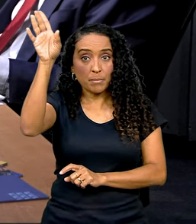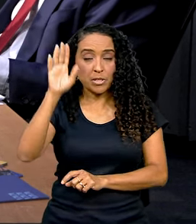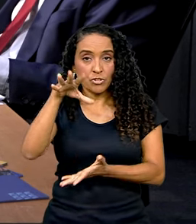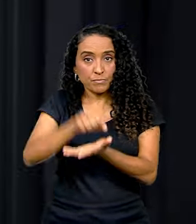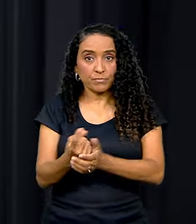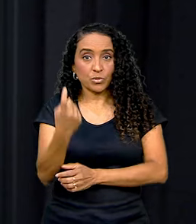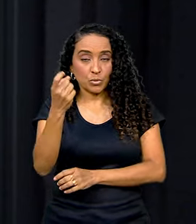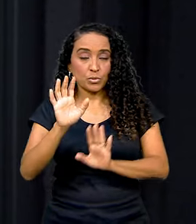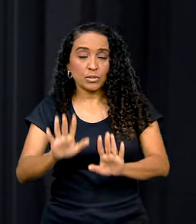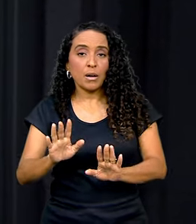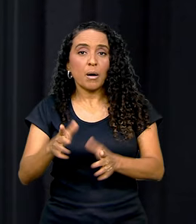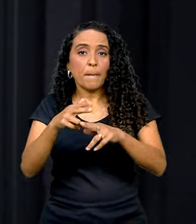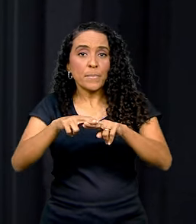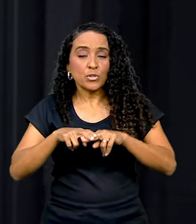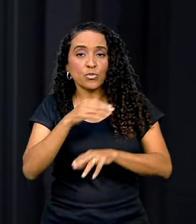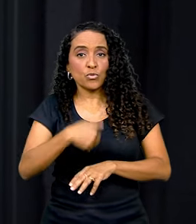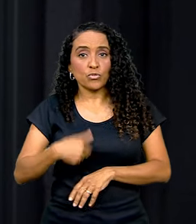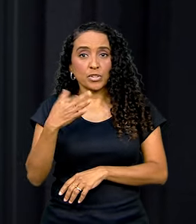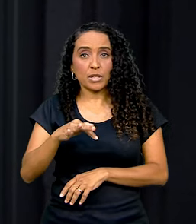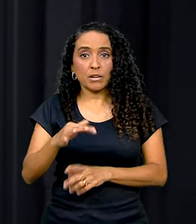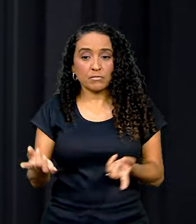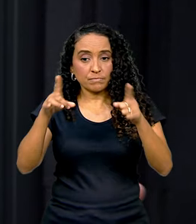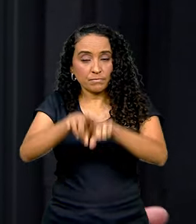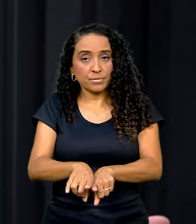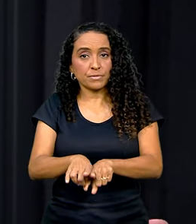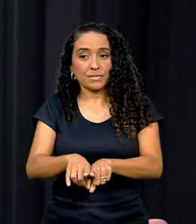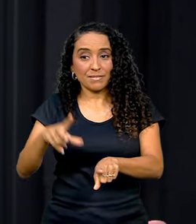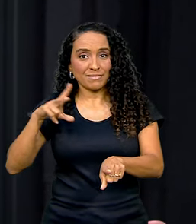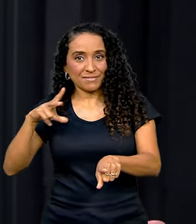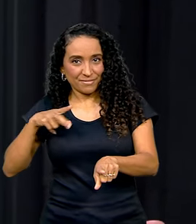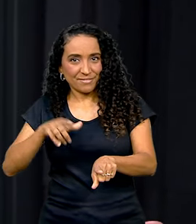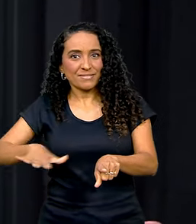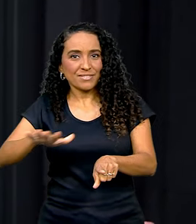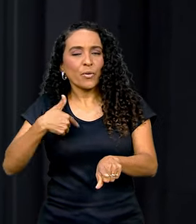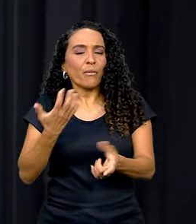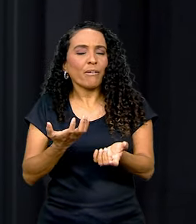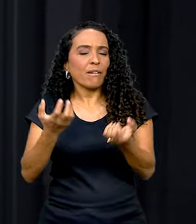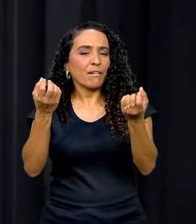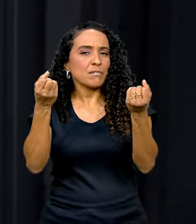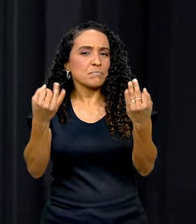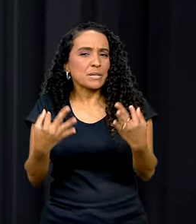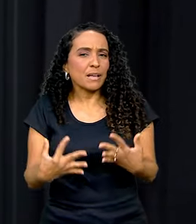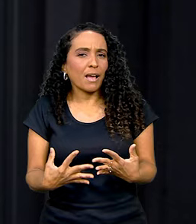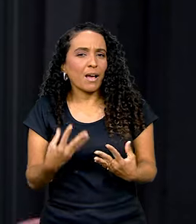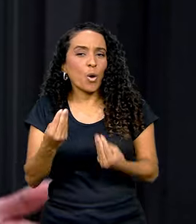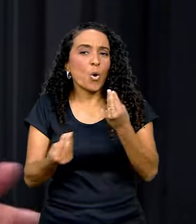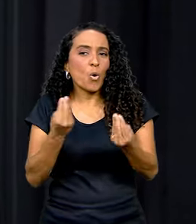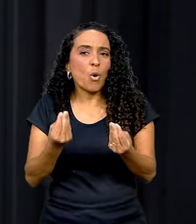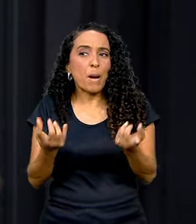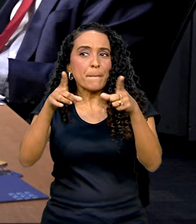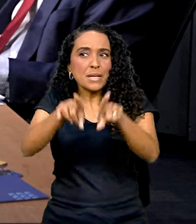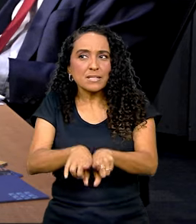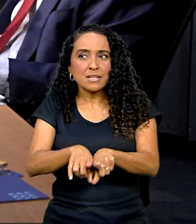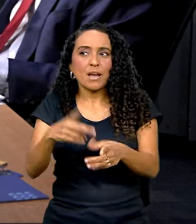as inscritas no cadastro único para isso o governo federal tem firmado parcerias com a iniciativa privada então eu gostaria que o senhor Contasse mais